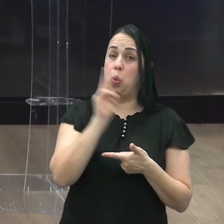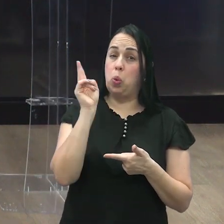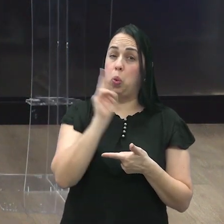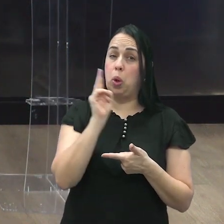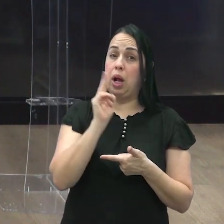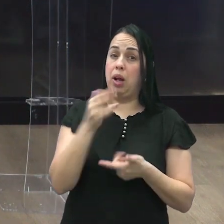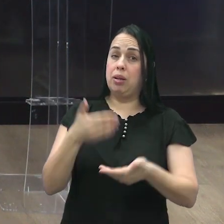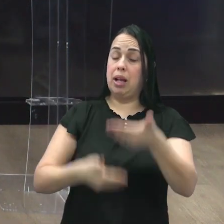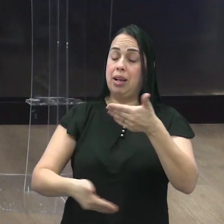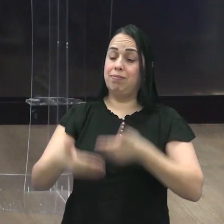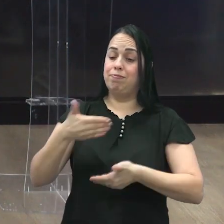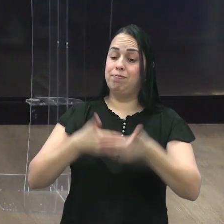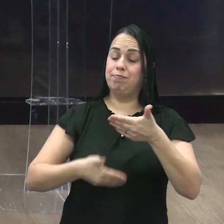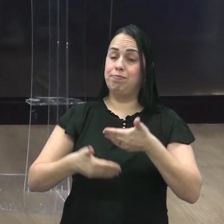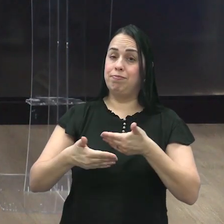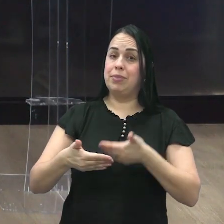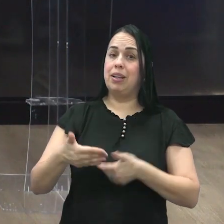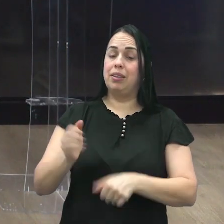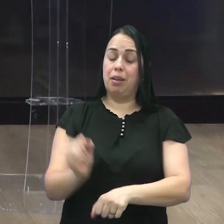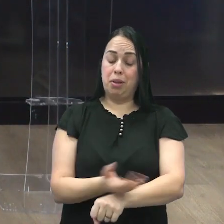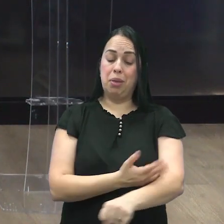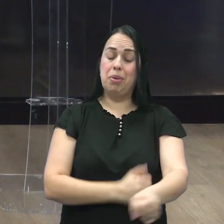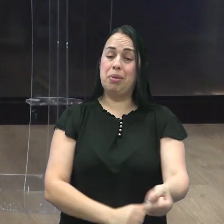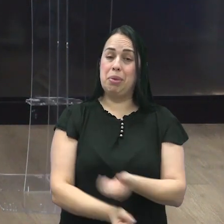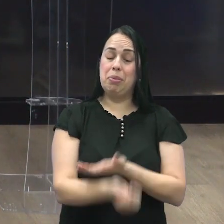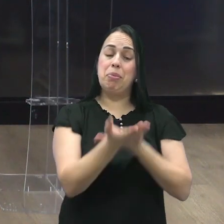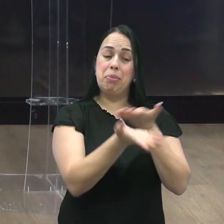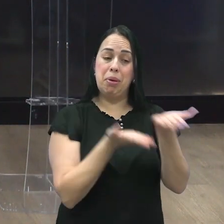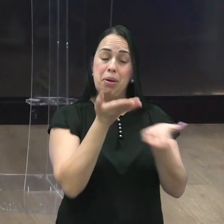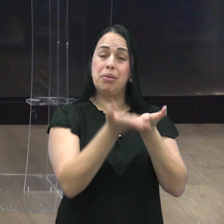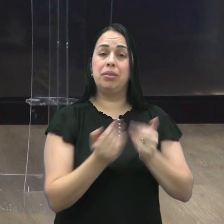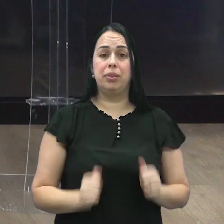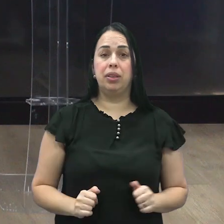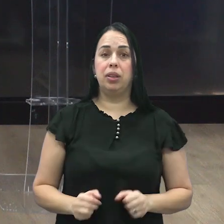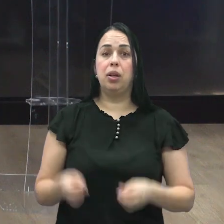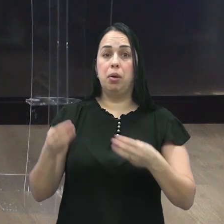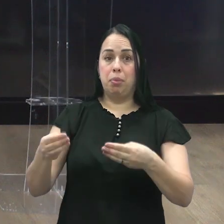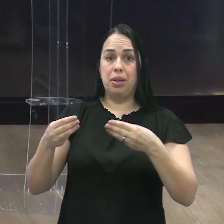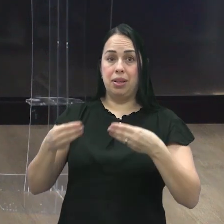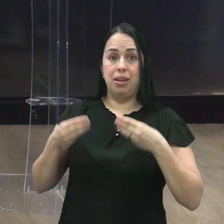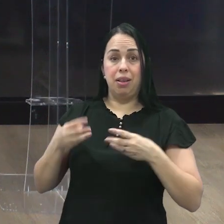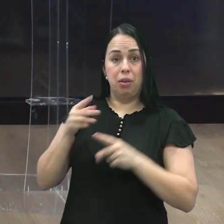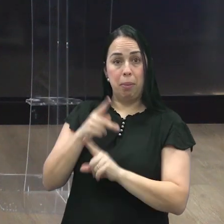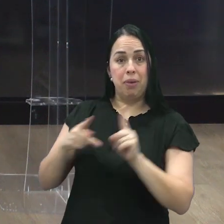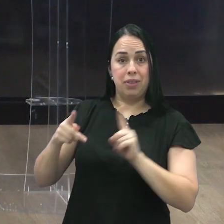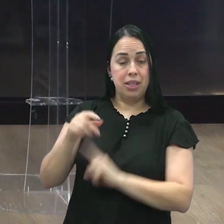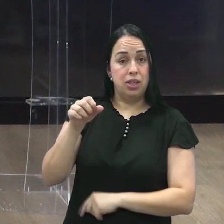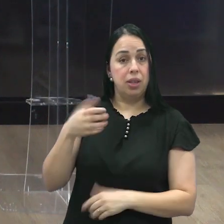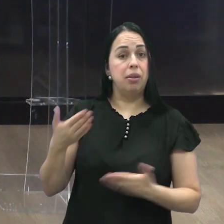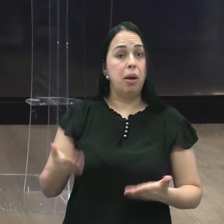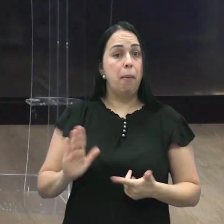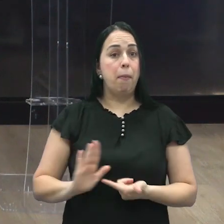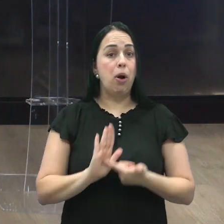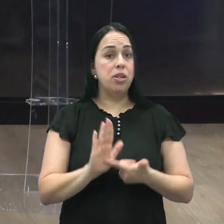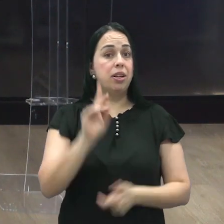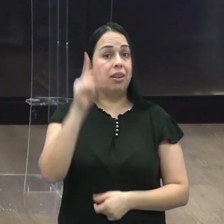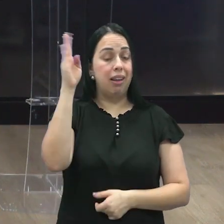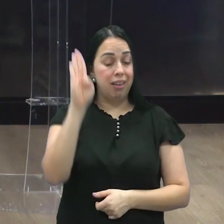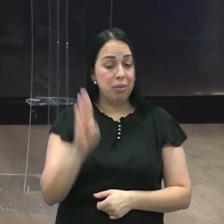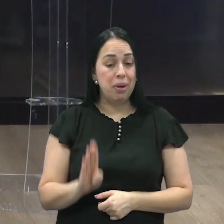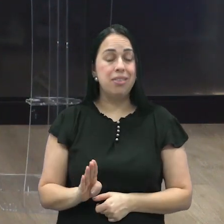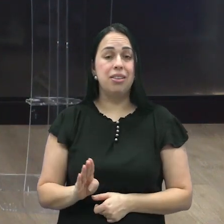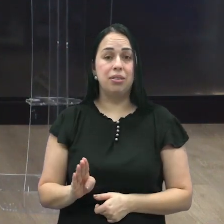a urgência dos cuidados com a saúde emocional do trabalhador. Dados do Ministério da Previdência Social mostram